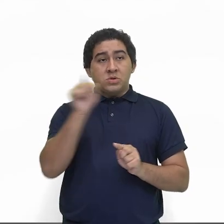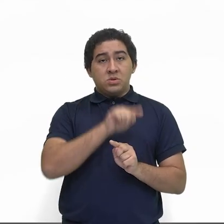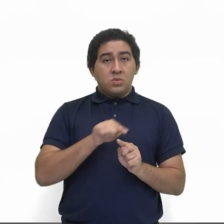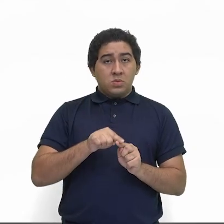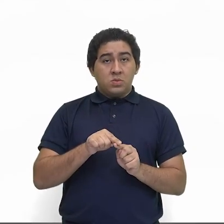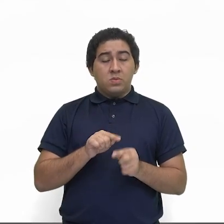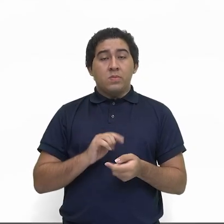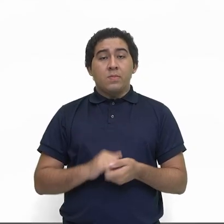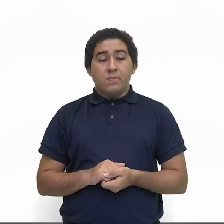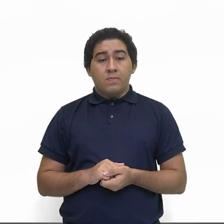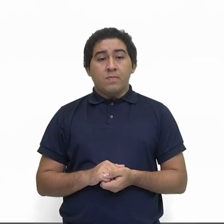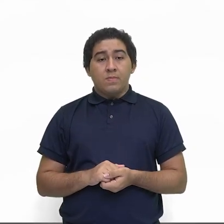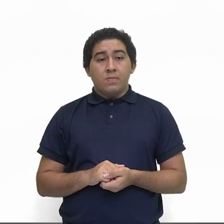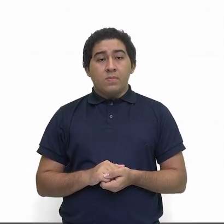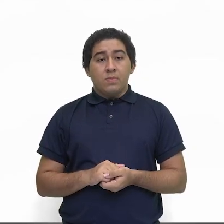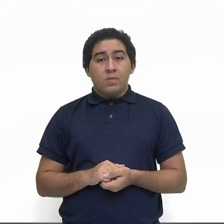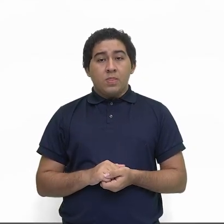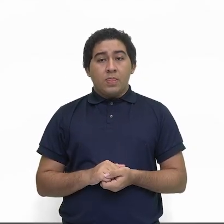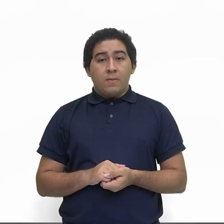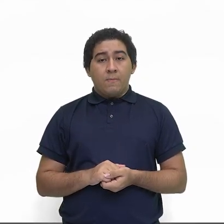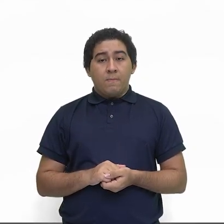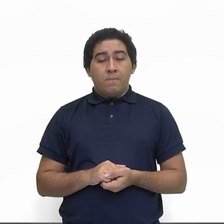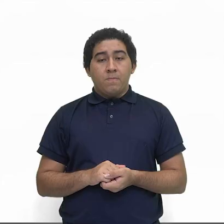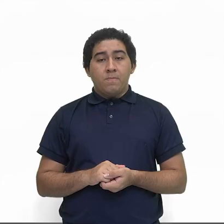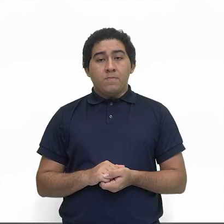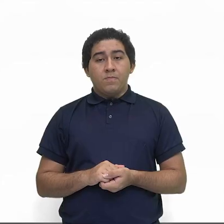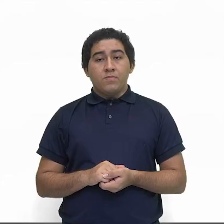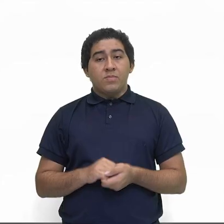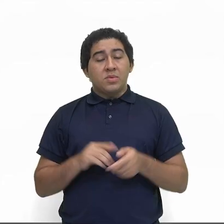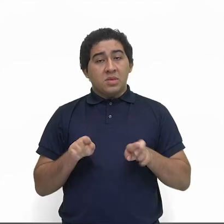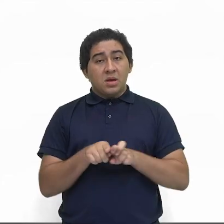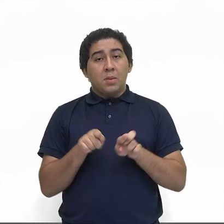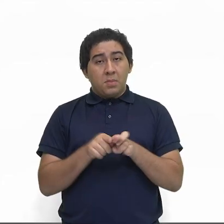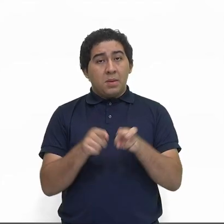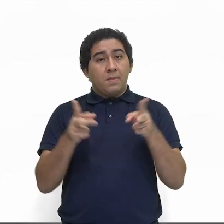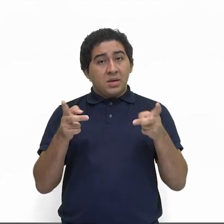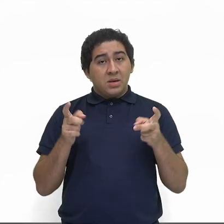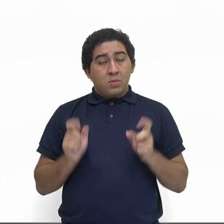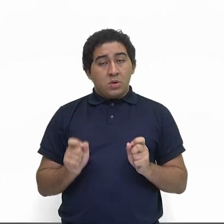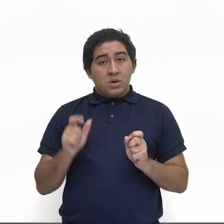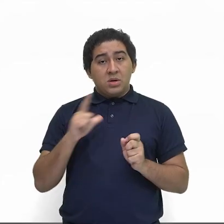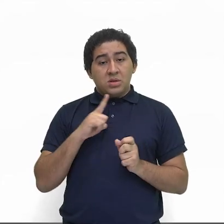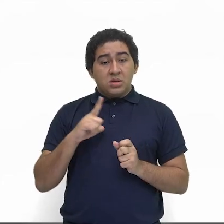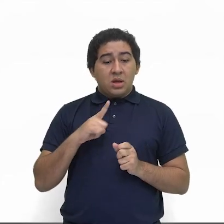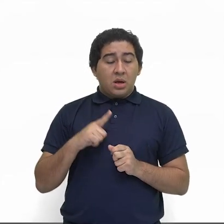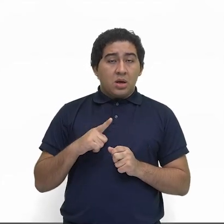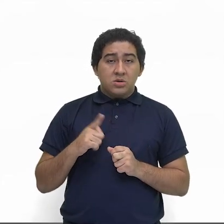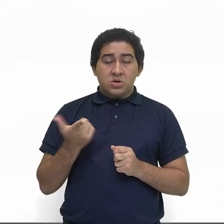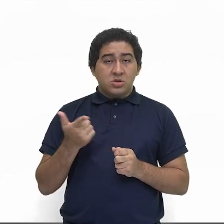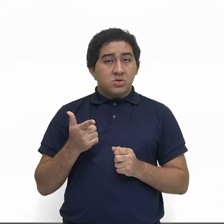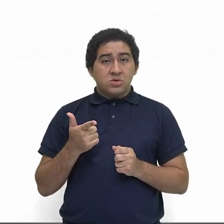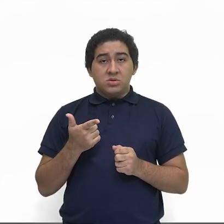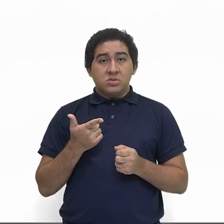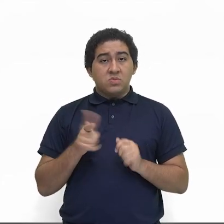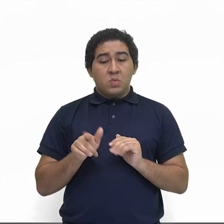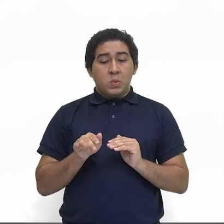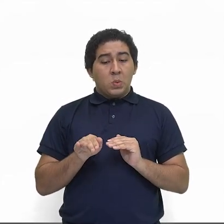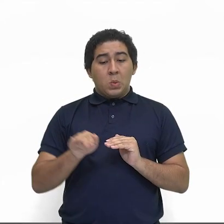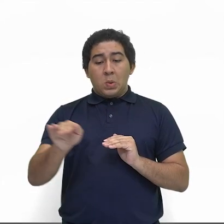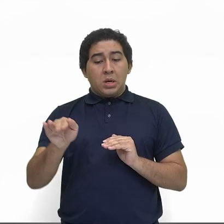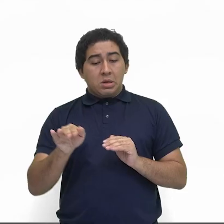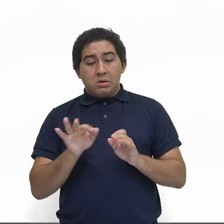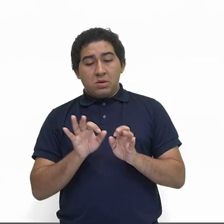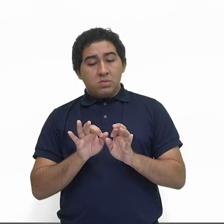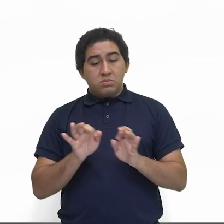o circuito da Fórmula 1, você percebe que tem ali é como for, o nome está dizendo, ó,